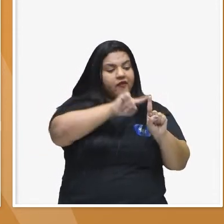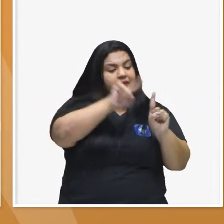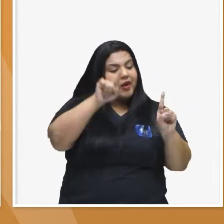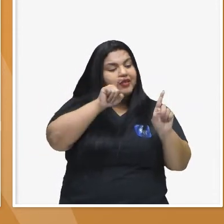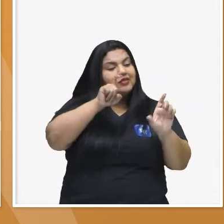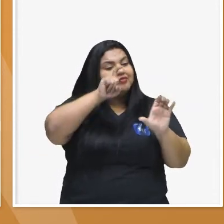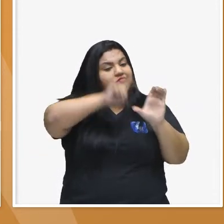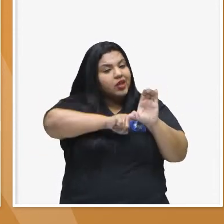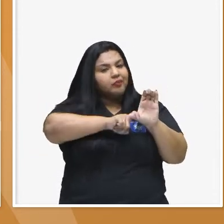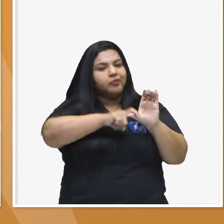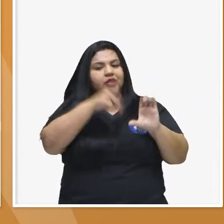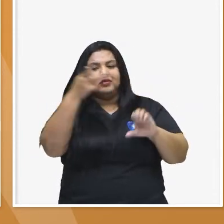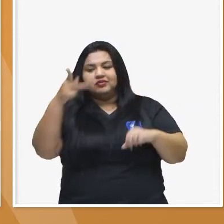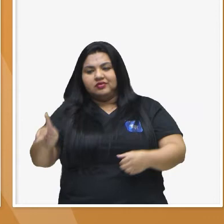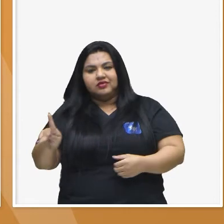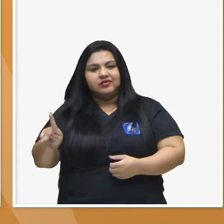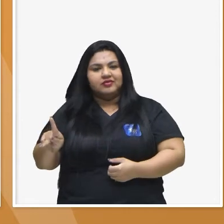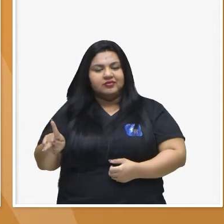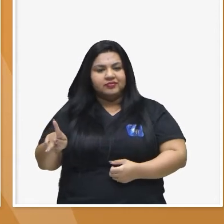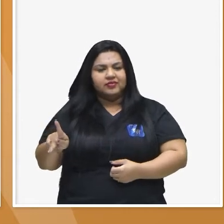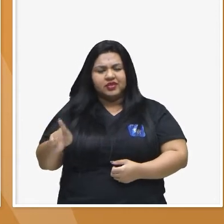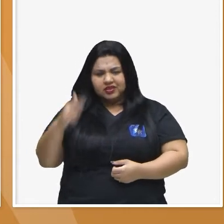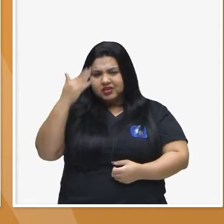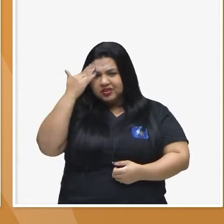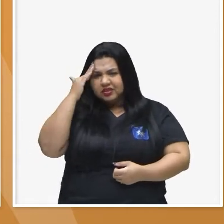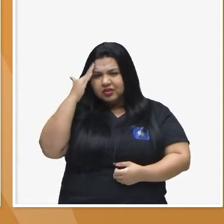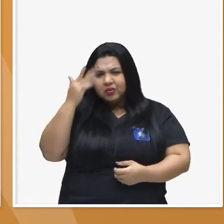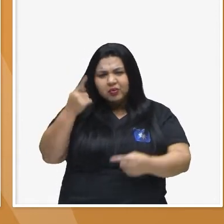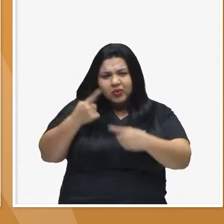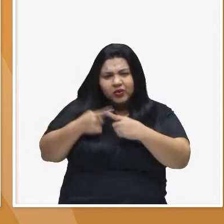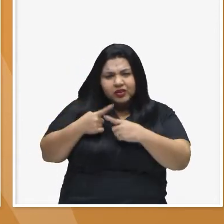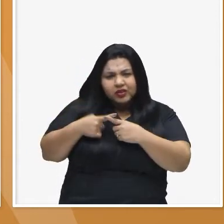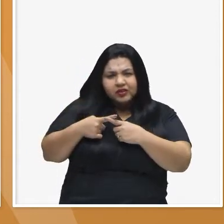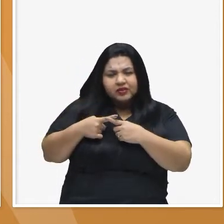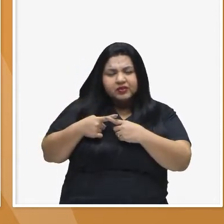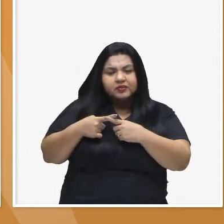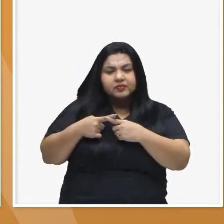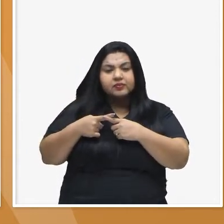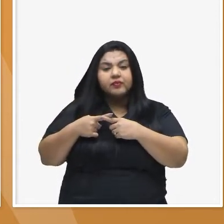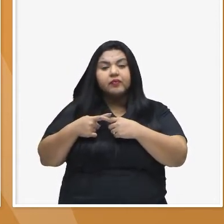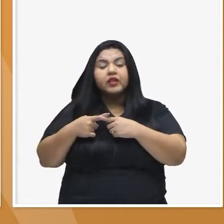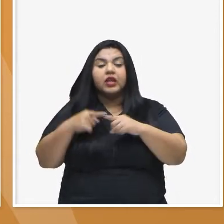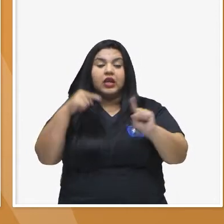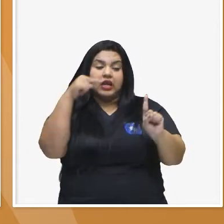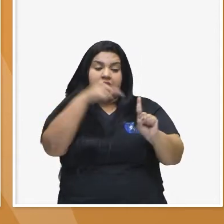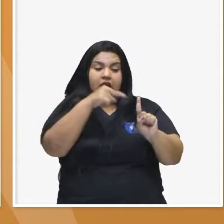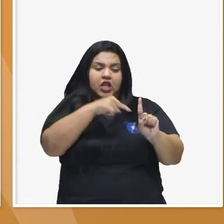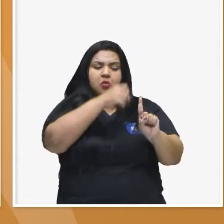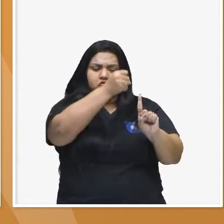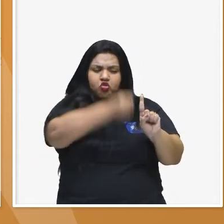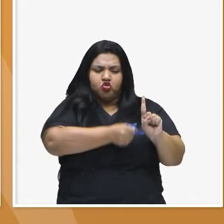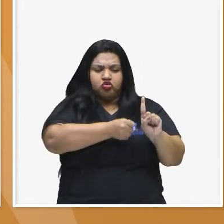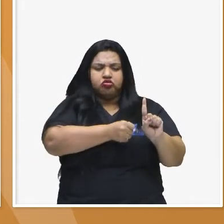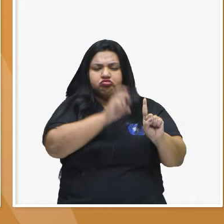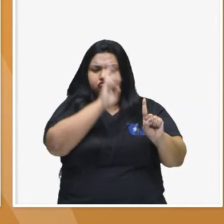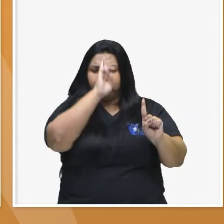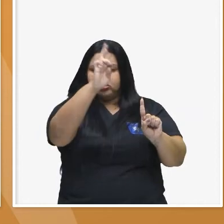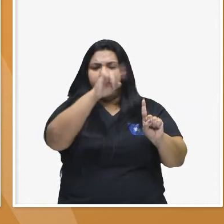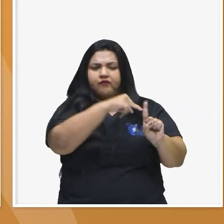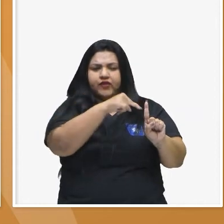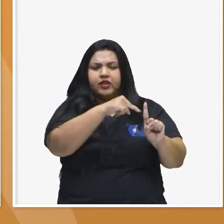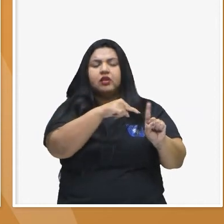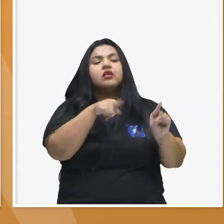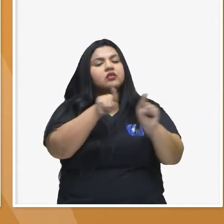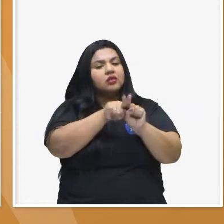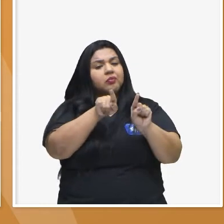que é a contradição, né? Entenderam por que ele é escravo do escravo? Porque apesar de ele ser o poderoso, o dono dele, ele depende